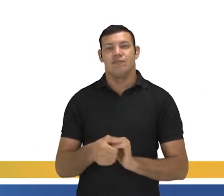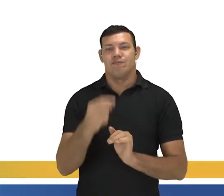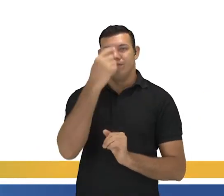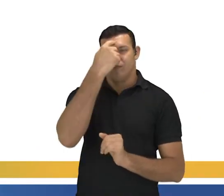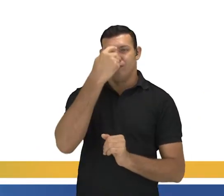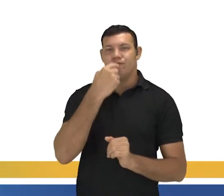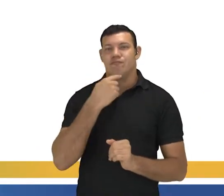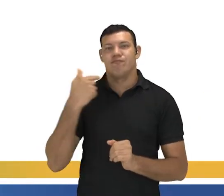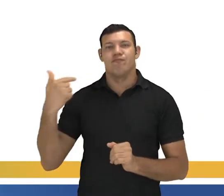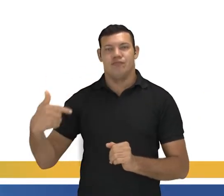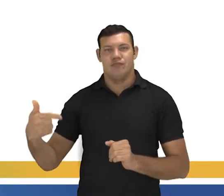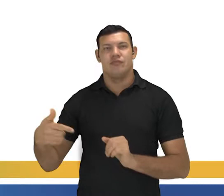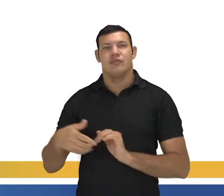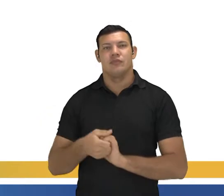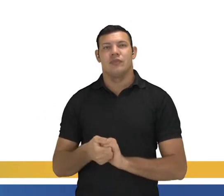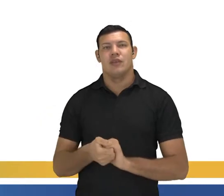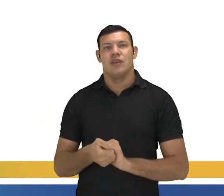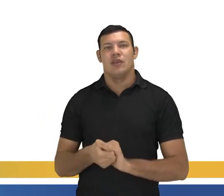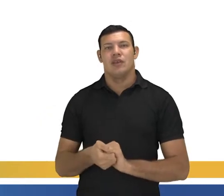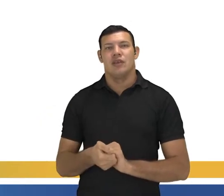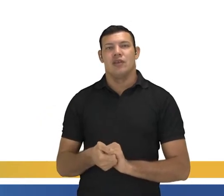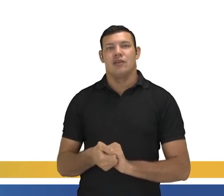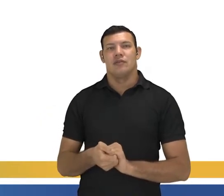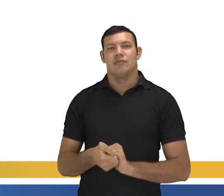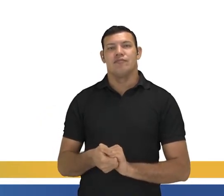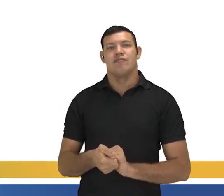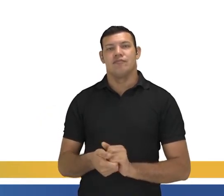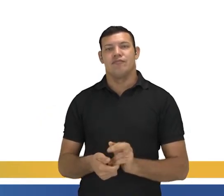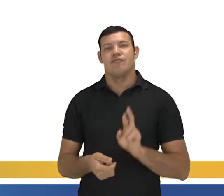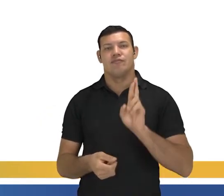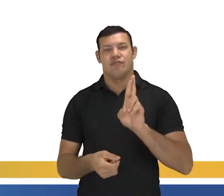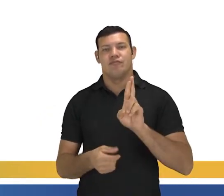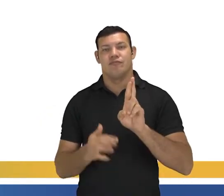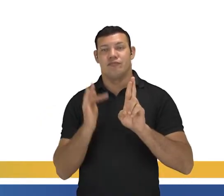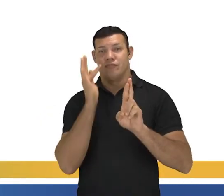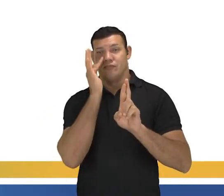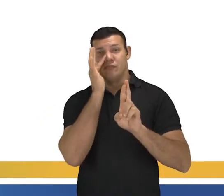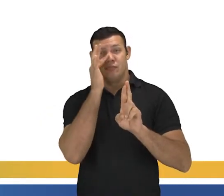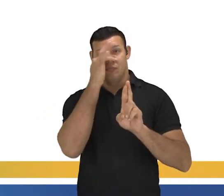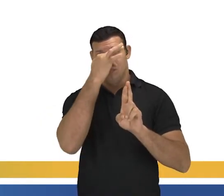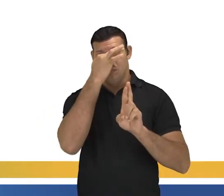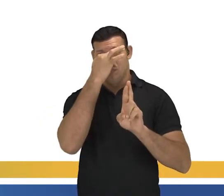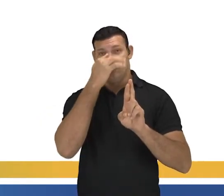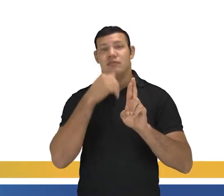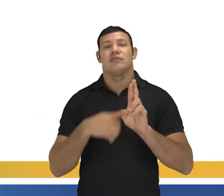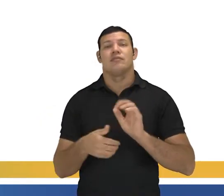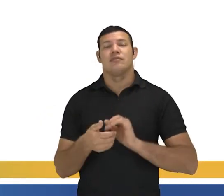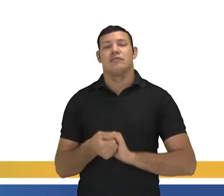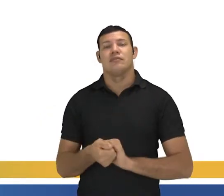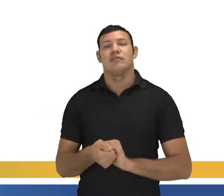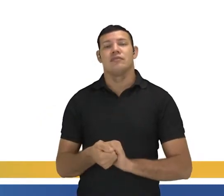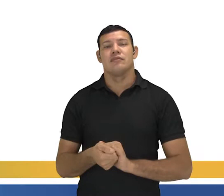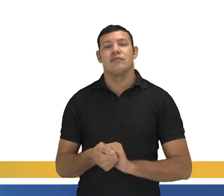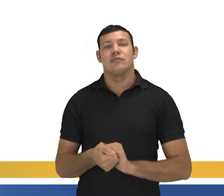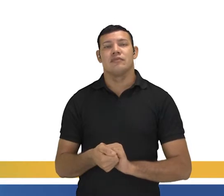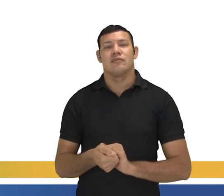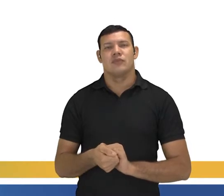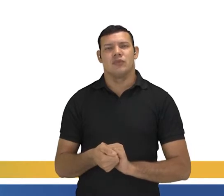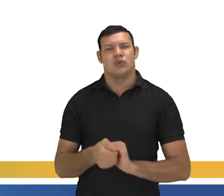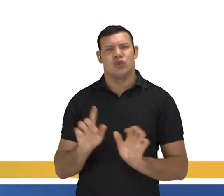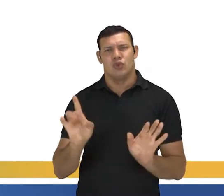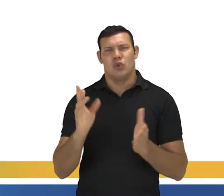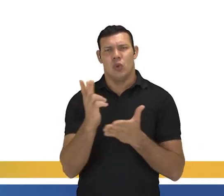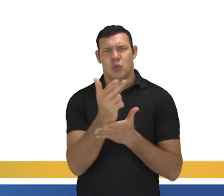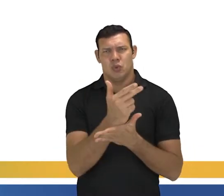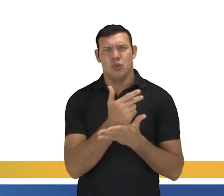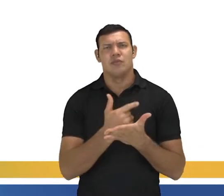figura. Apenas um resistor, que nós vamos chamar de REC, ou resistor equivalente. Estamos representando de forma esquemática